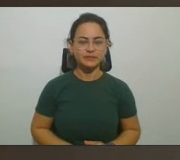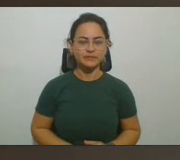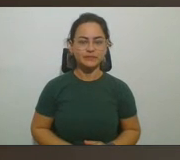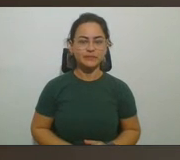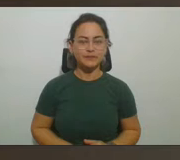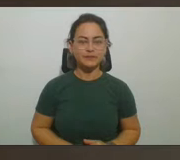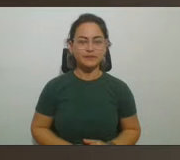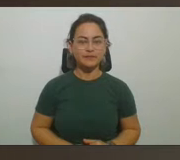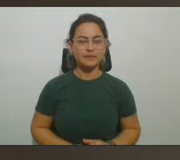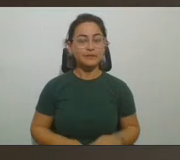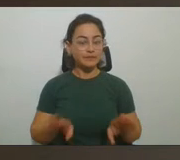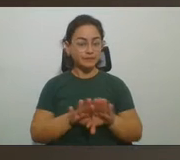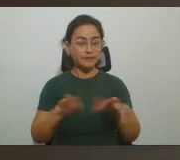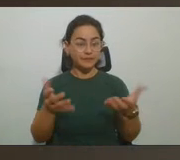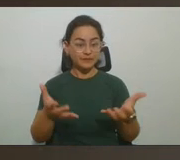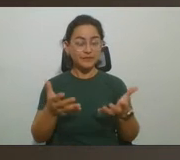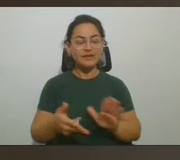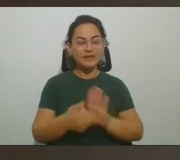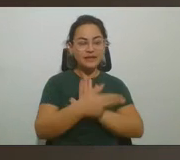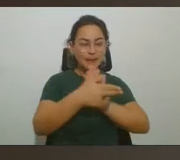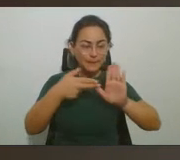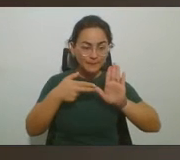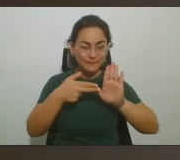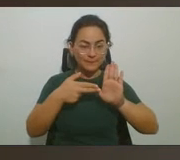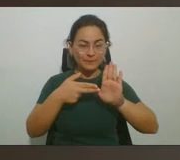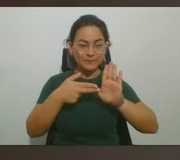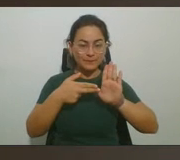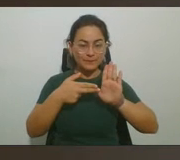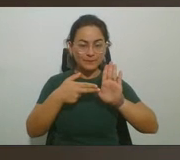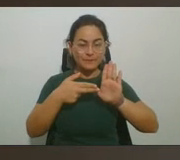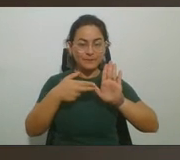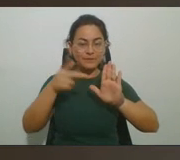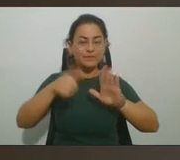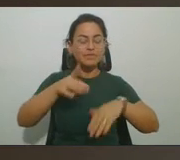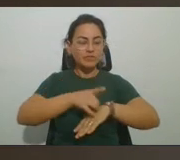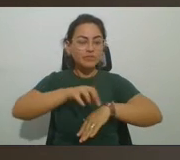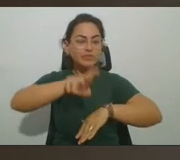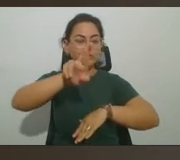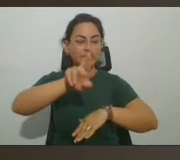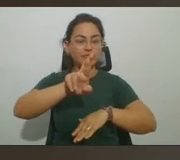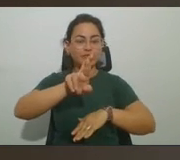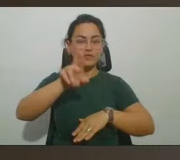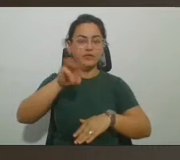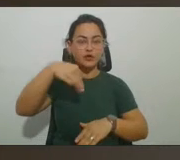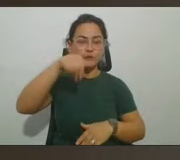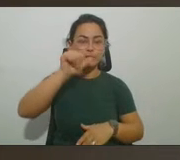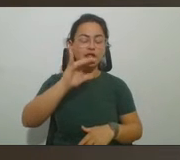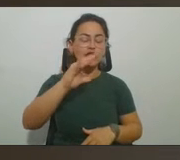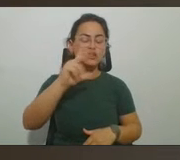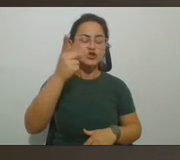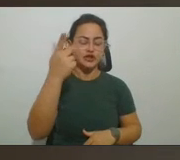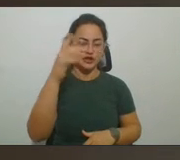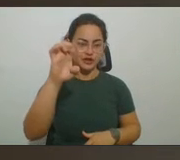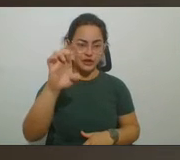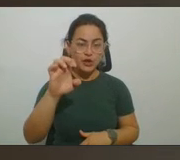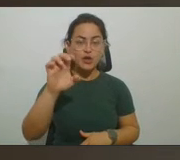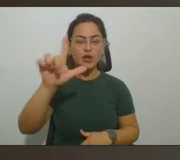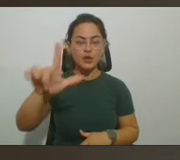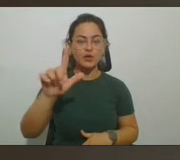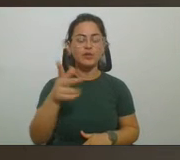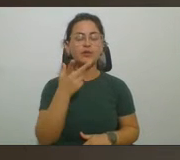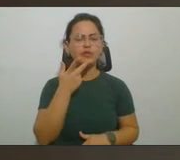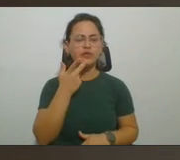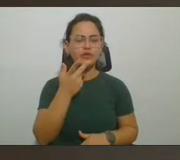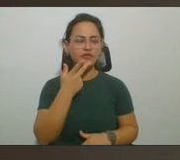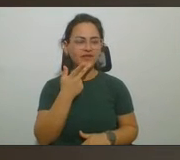quero trazer à cena um dos autores que tem me aproximado nos anos de doutorado, Michel Foucault, com uma citação já conhecida, mas me